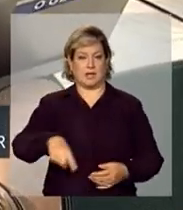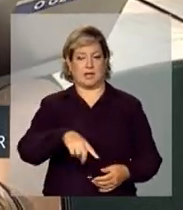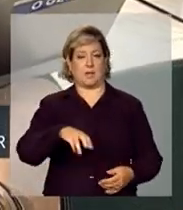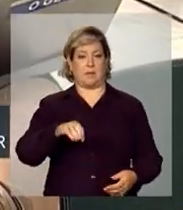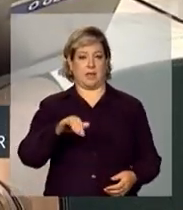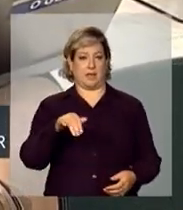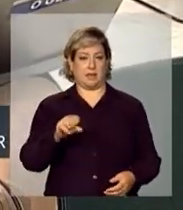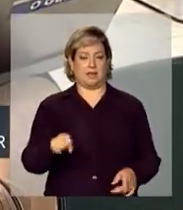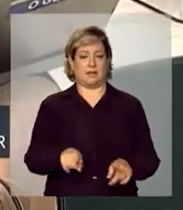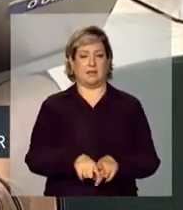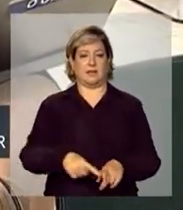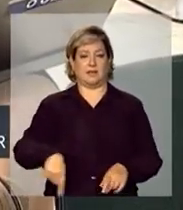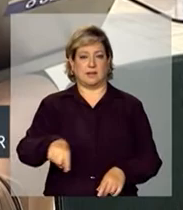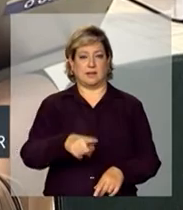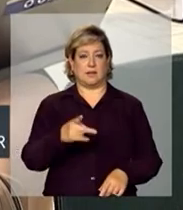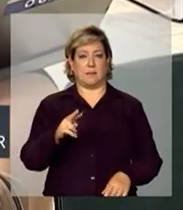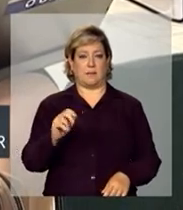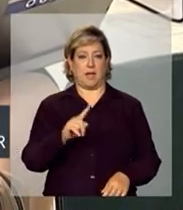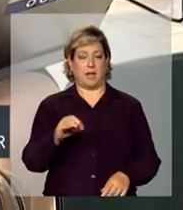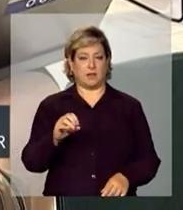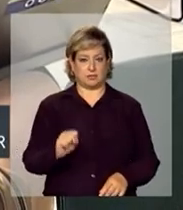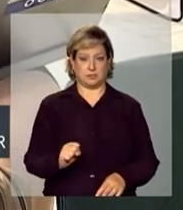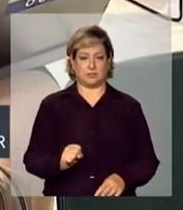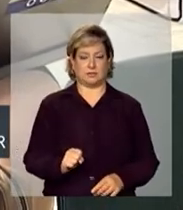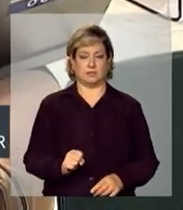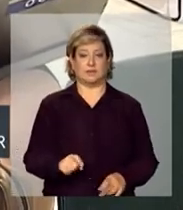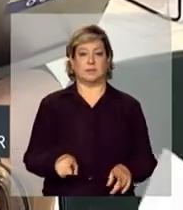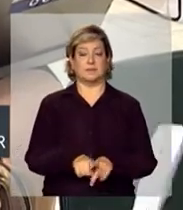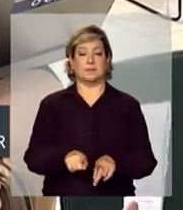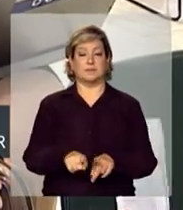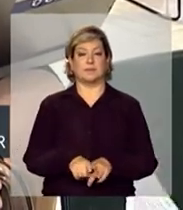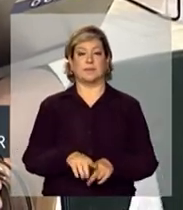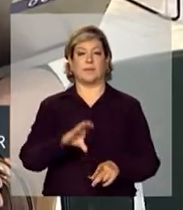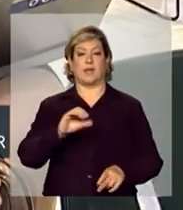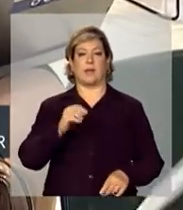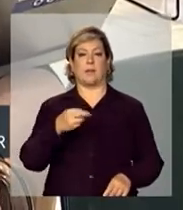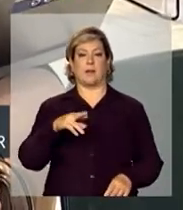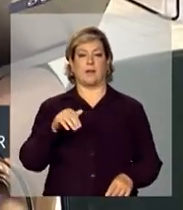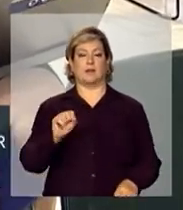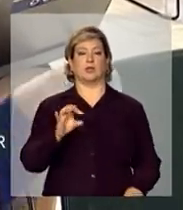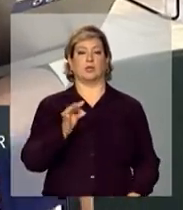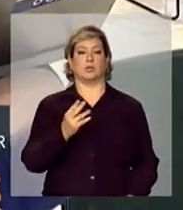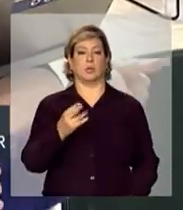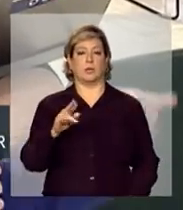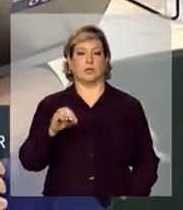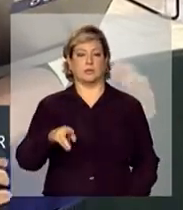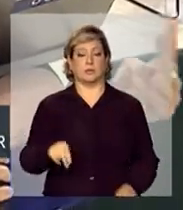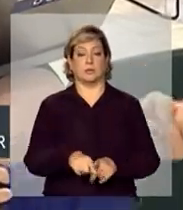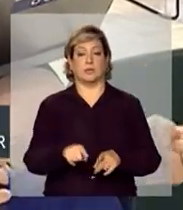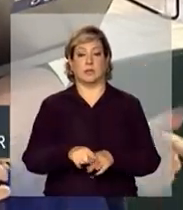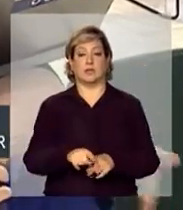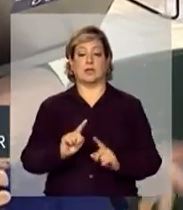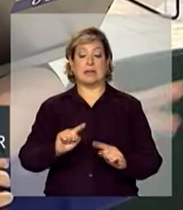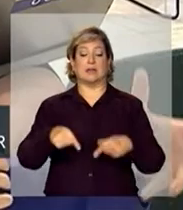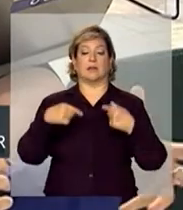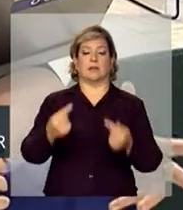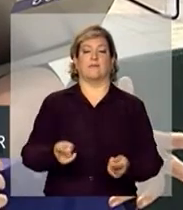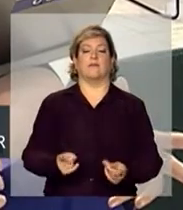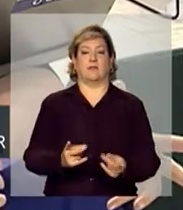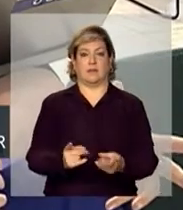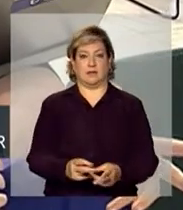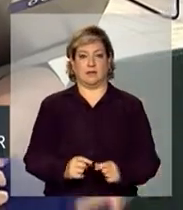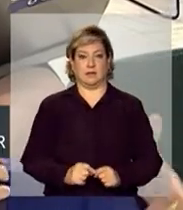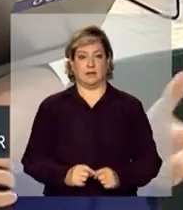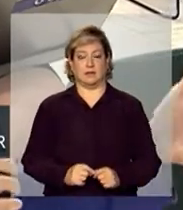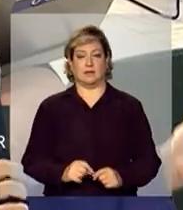e desses prazos e ainda com relação as câmeras de turismo e pós-venda as medidas que vão beneficiar no caso